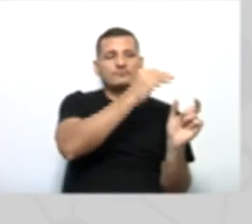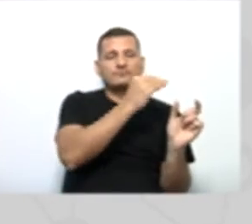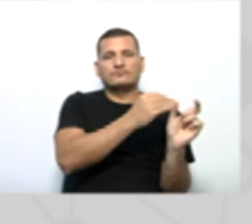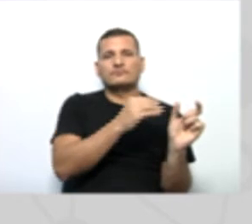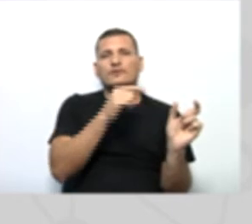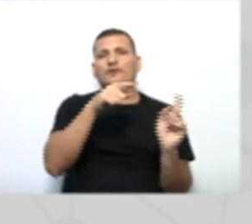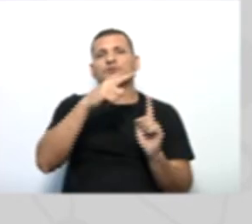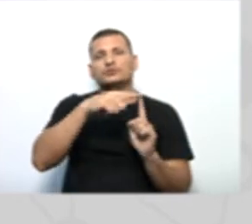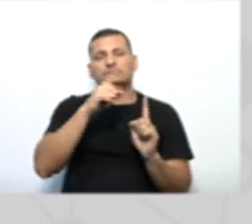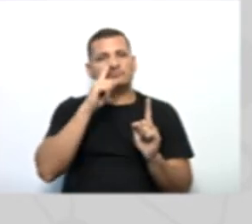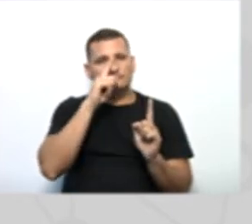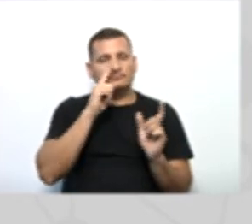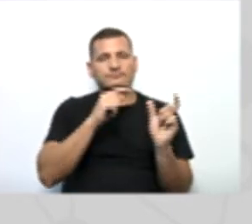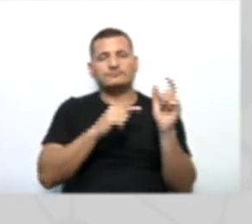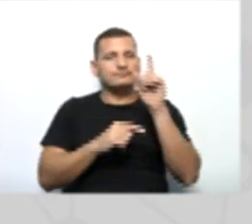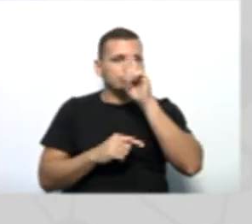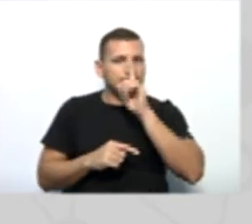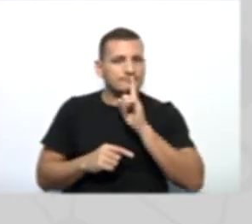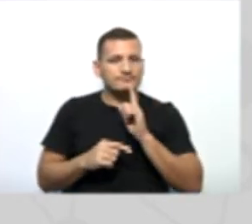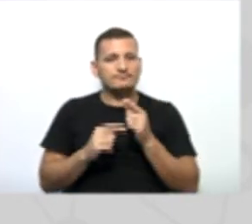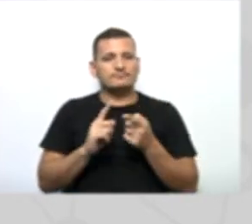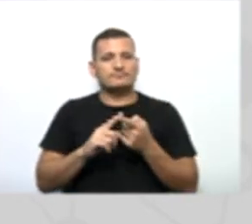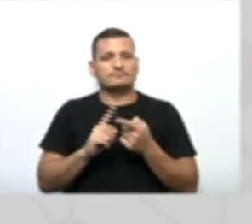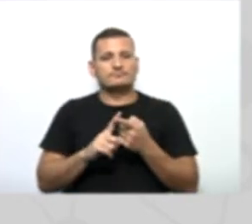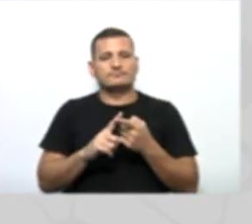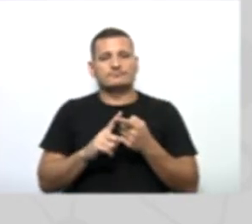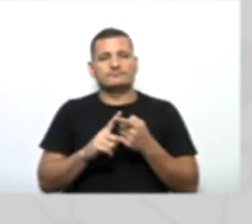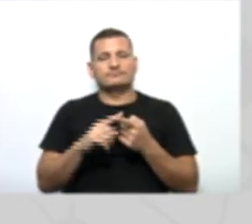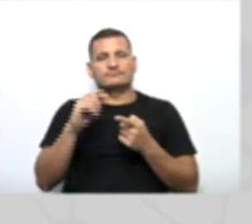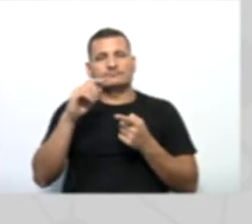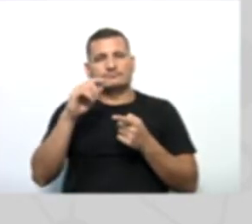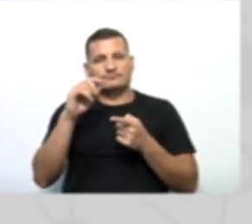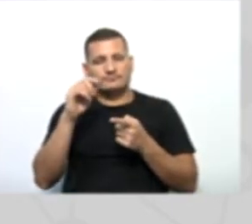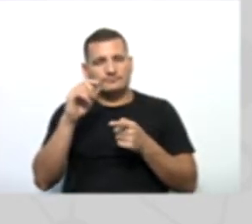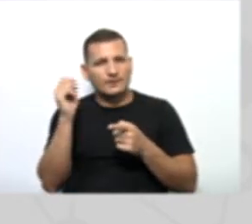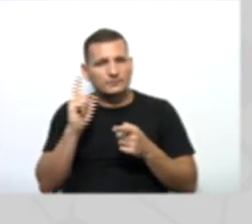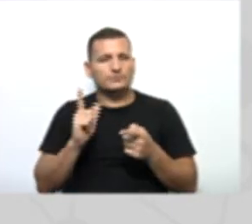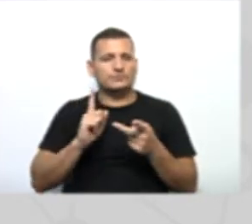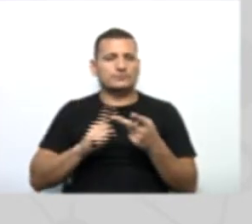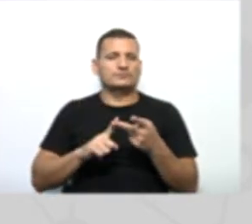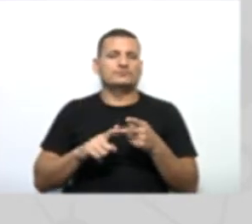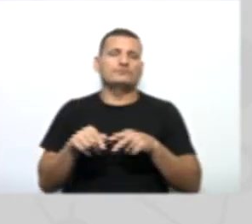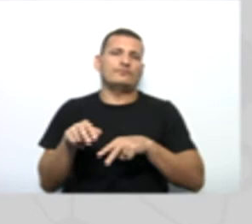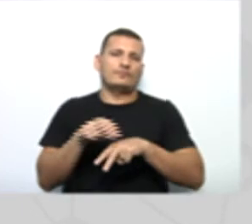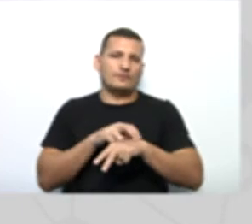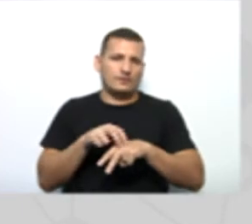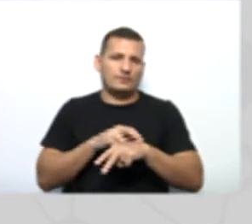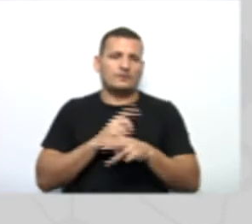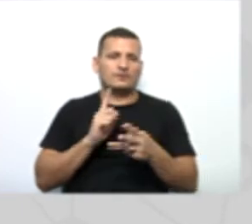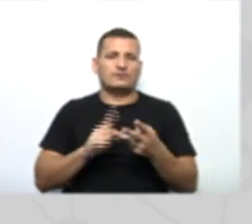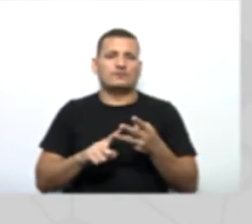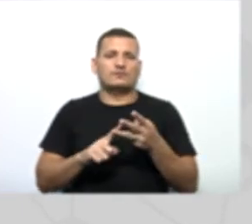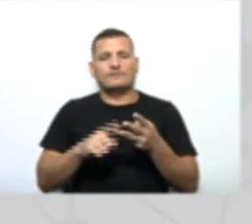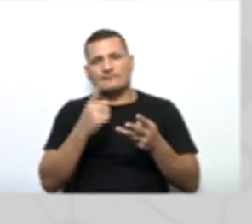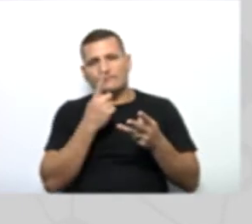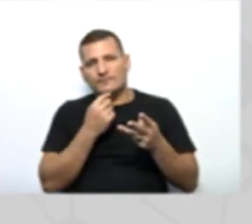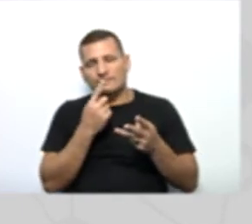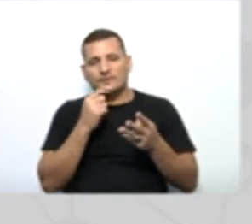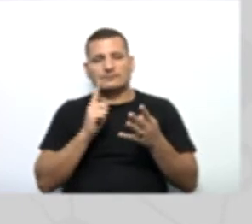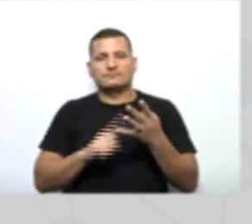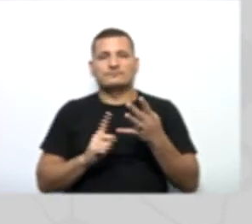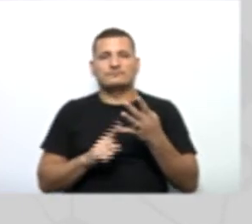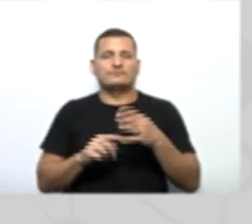risco. Amarelo, risco econômico, risco mecânico azul, o verde, risco físico, o vermelho, risco químico e